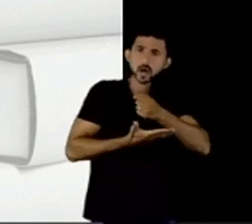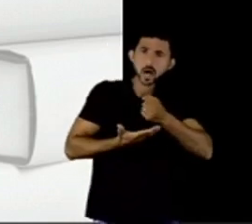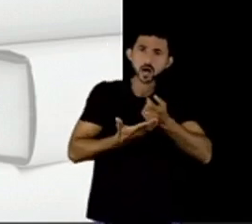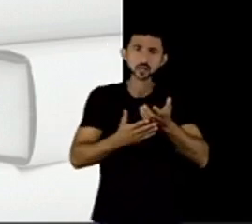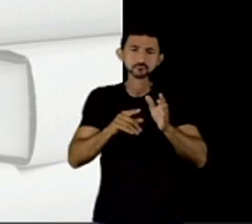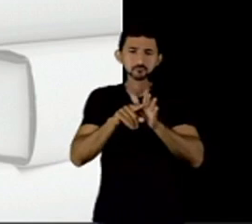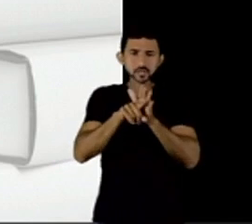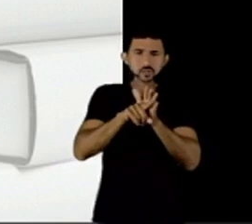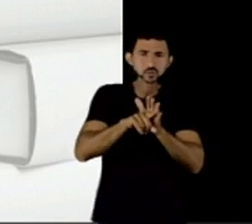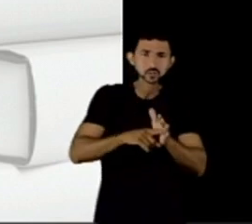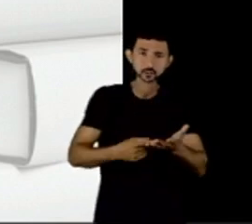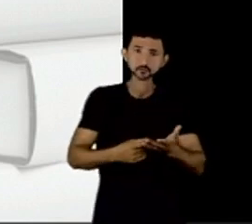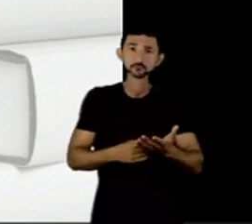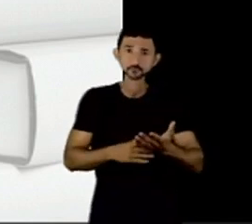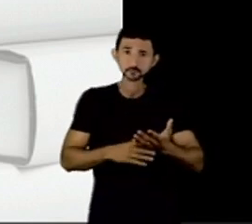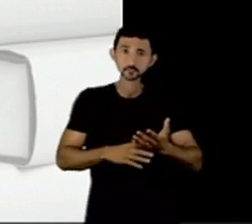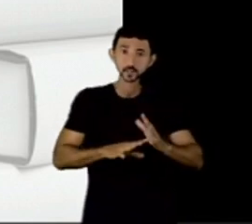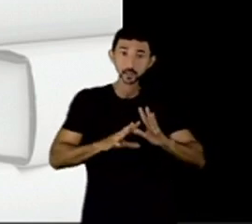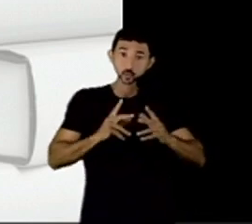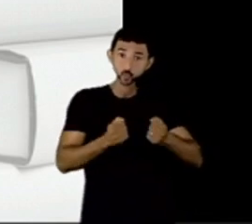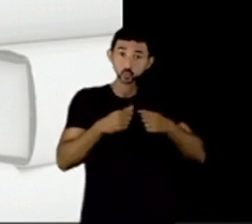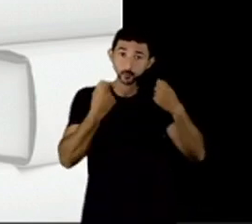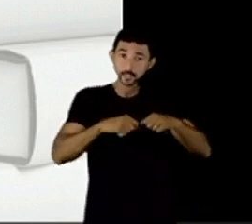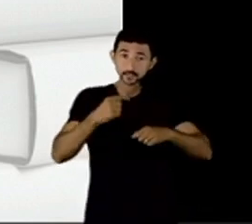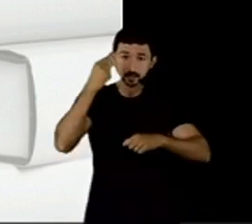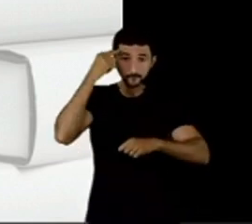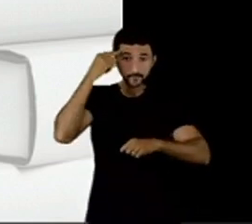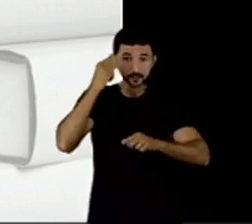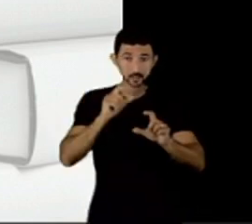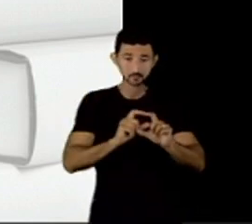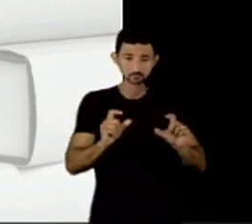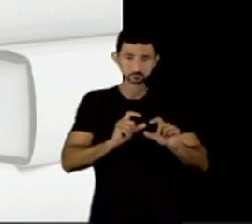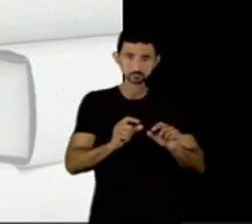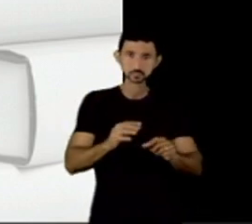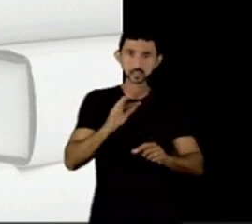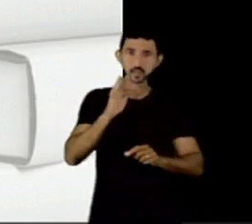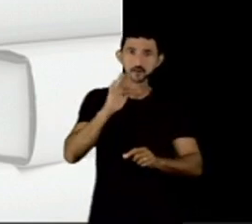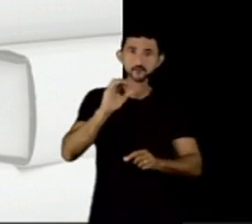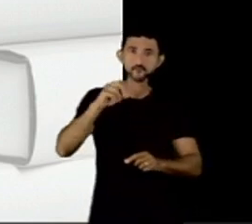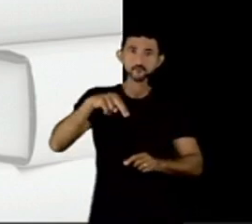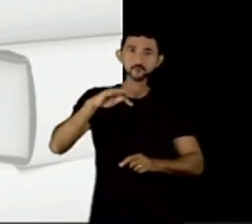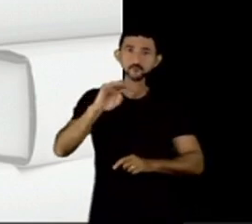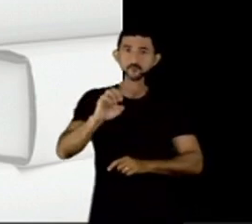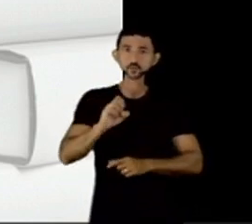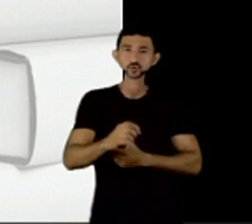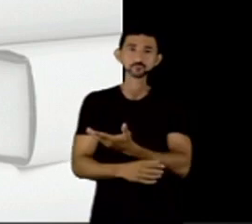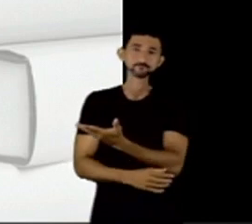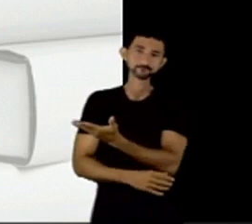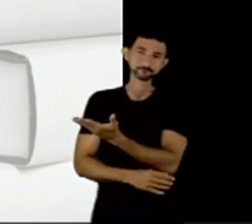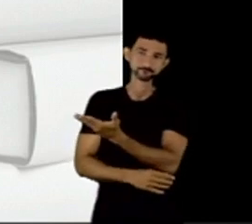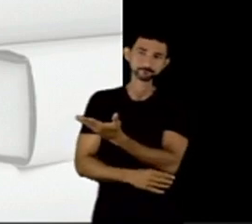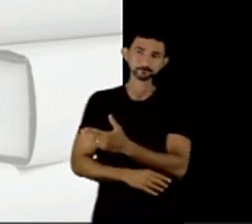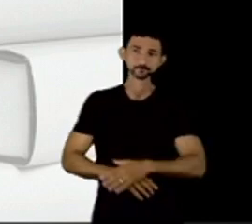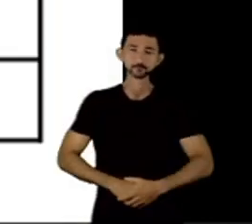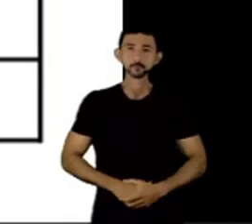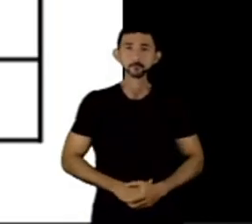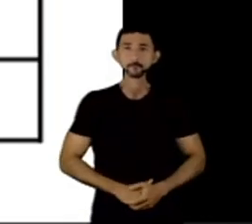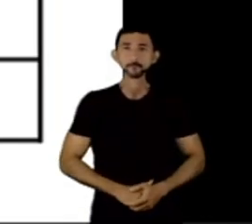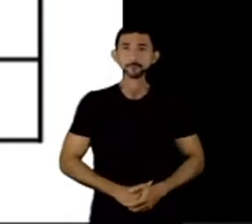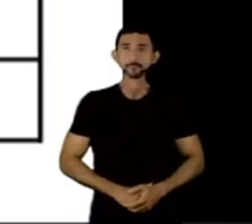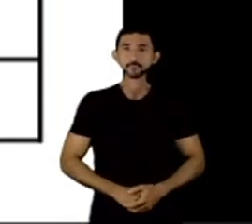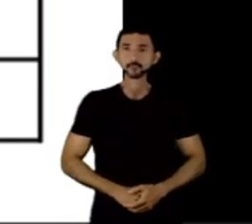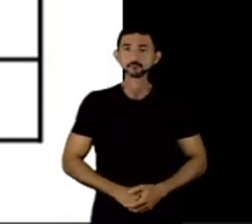alguma coisa? Tudo isso a gente pode pensar quando a gente olha aqui para a fonte do texto. Continua olhando aí para